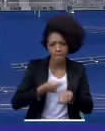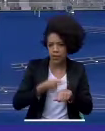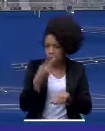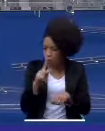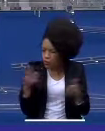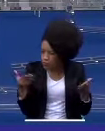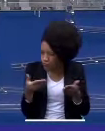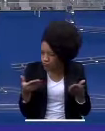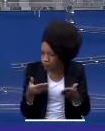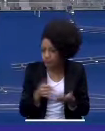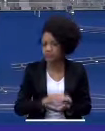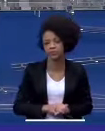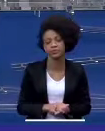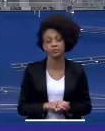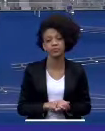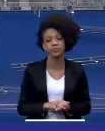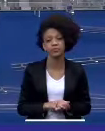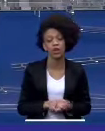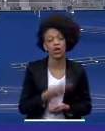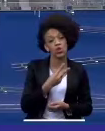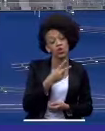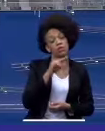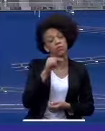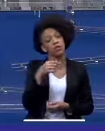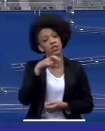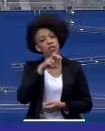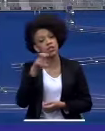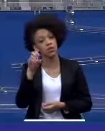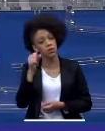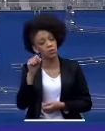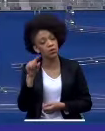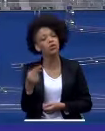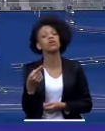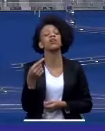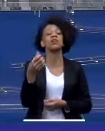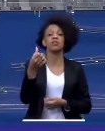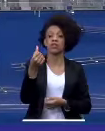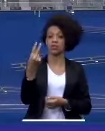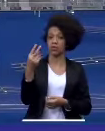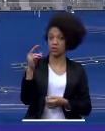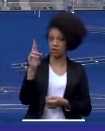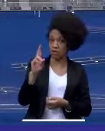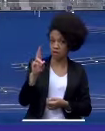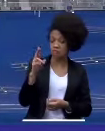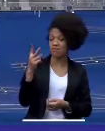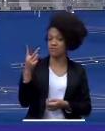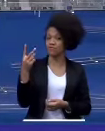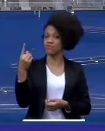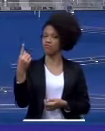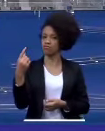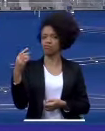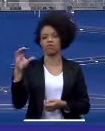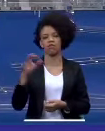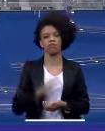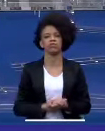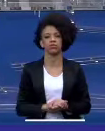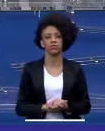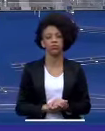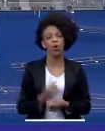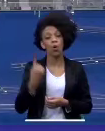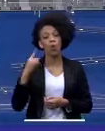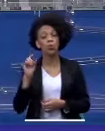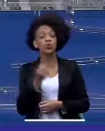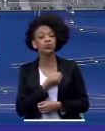pode sair para você hoje na quina em dois milhões 558 mil 62sc 21 centavos na faixa principal o